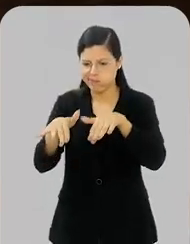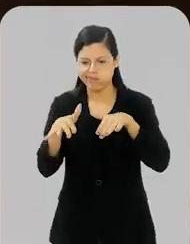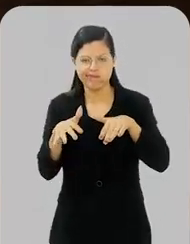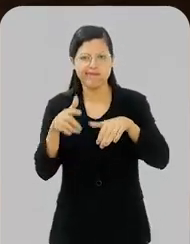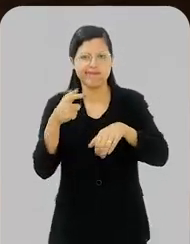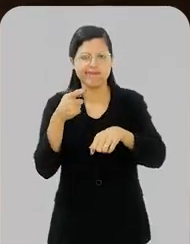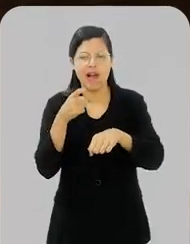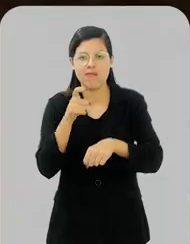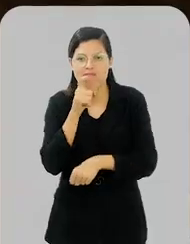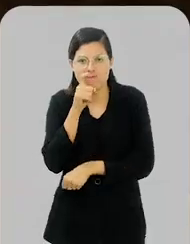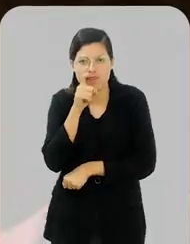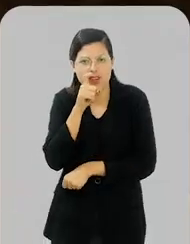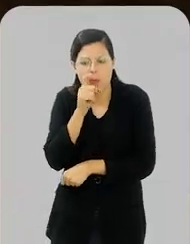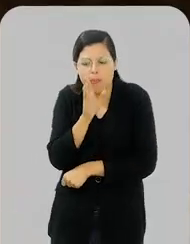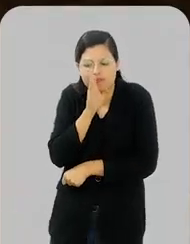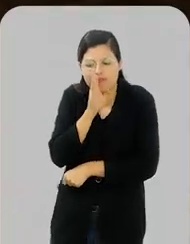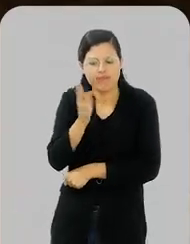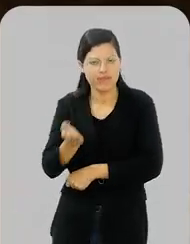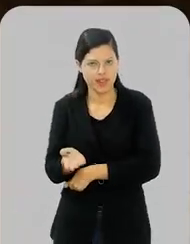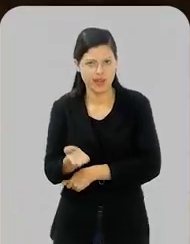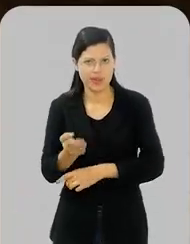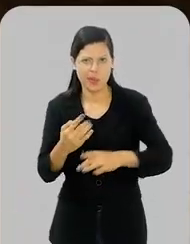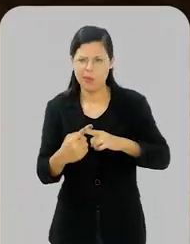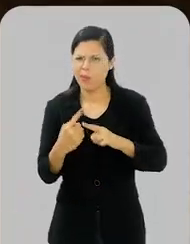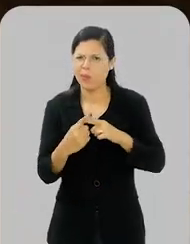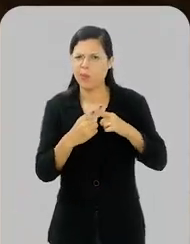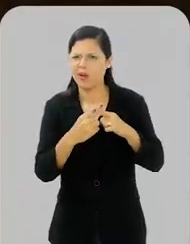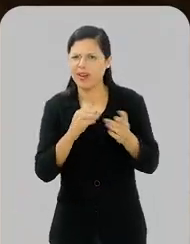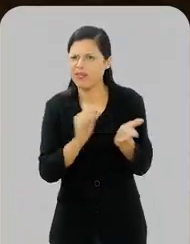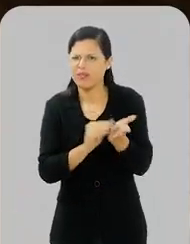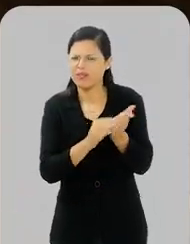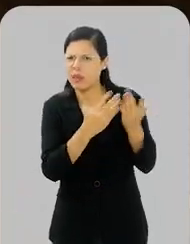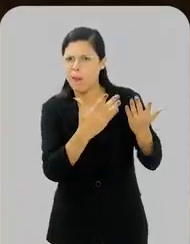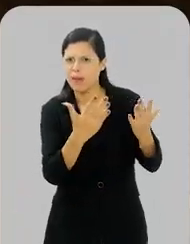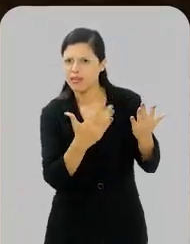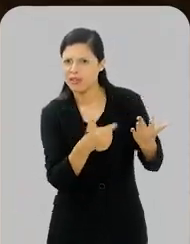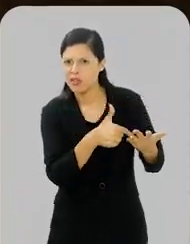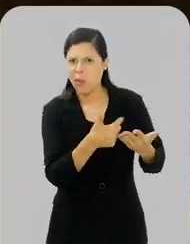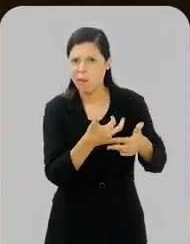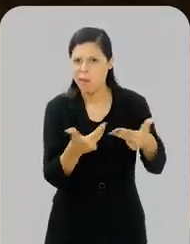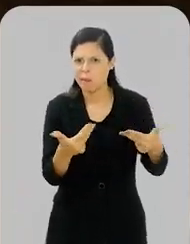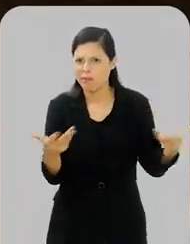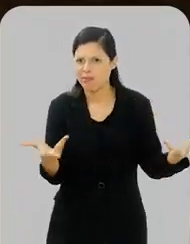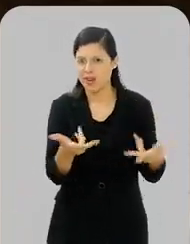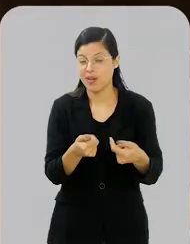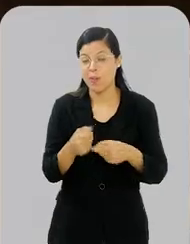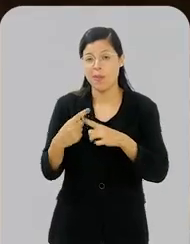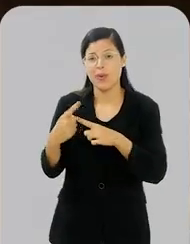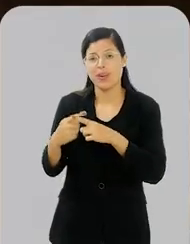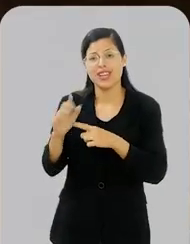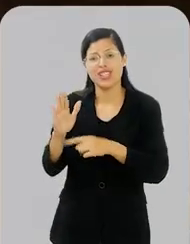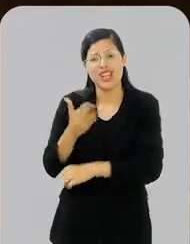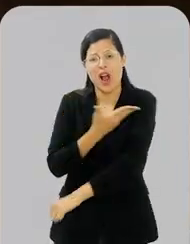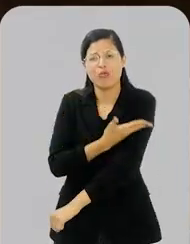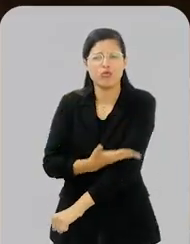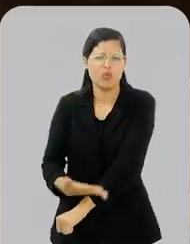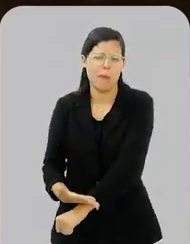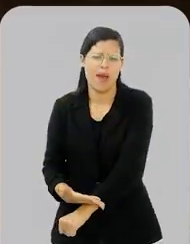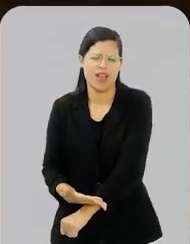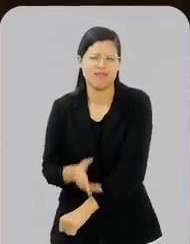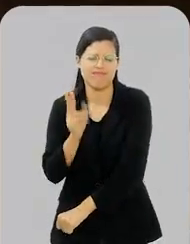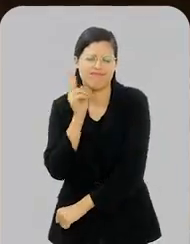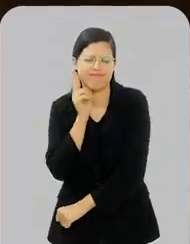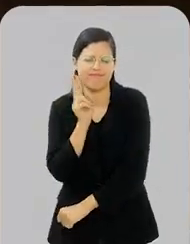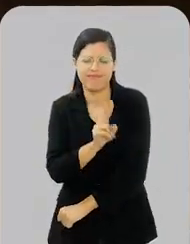frieza total. Você diz, mas por que não estão aplaudindo se isso é uma coisa maravilhosa? Porque eles estão tão acostumados a ver